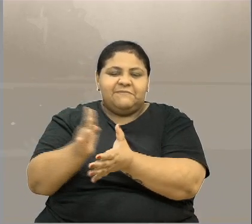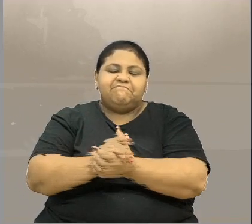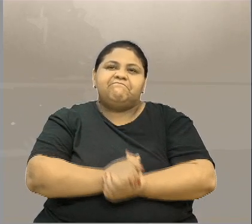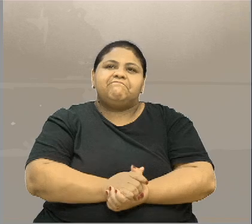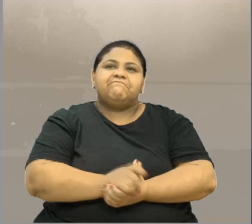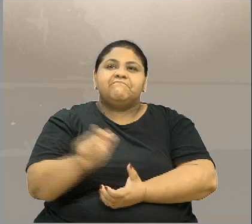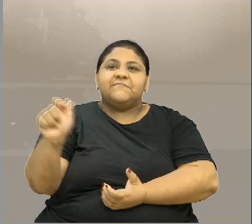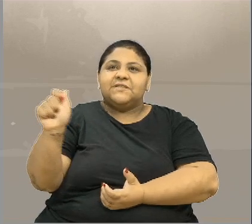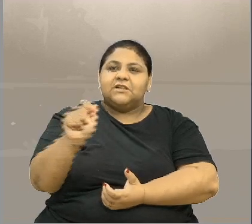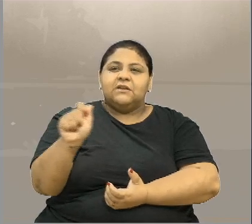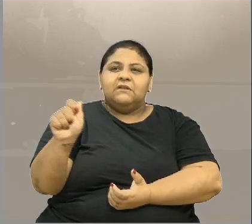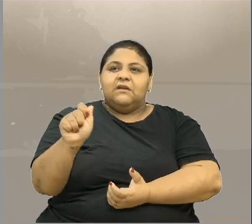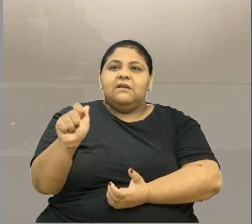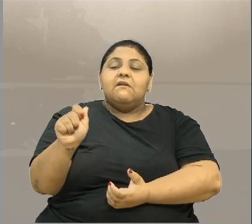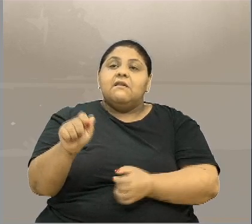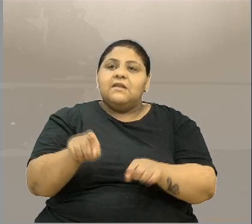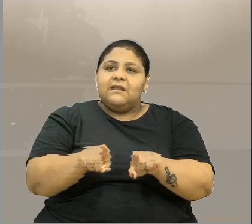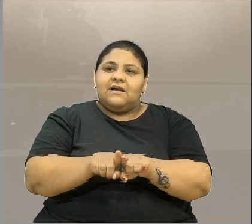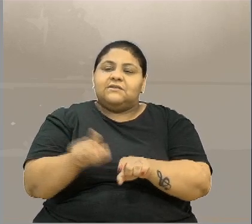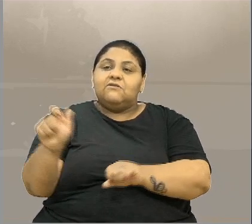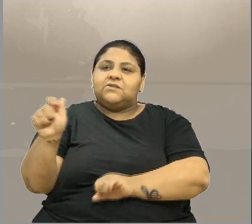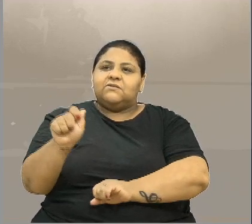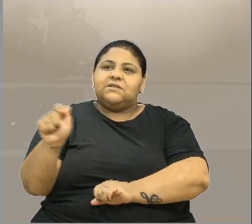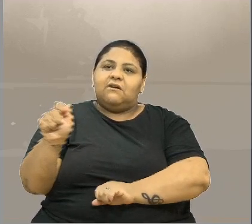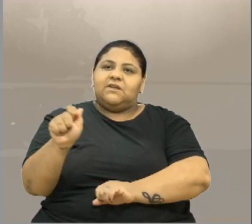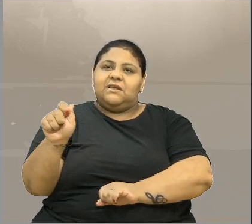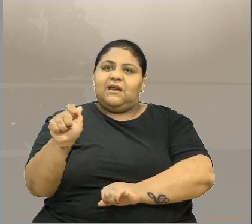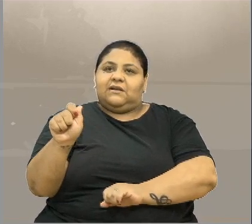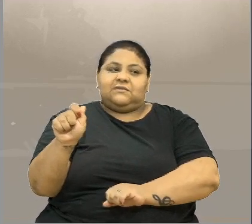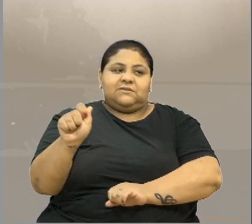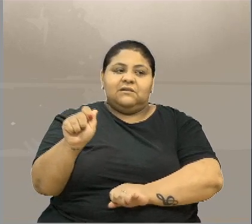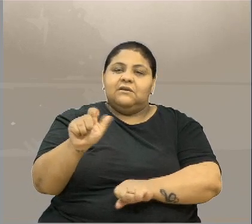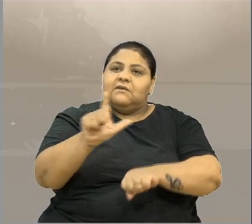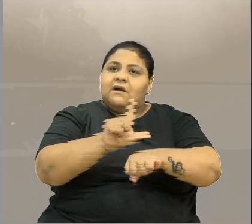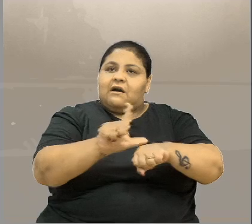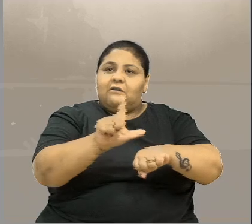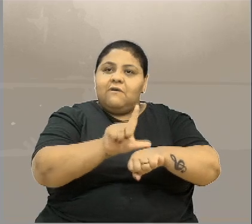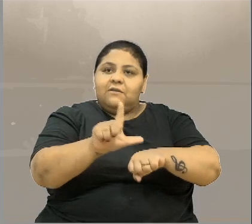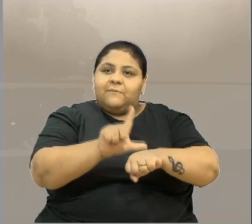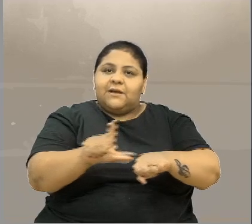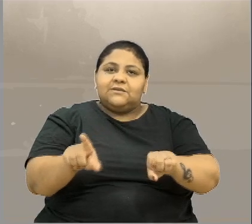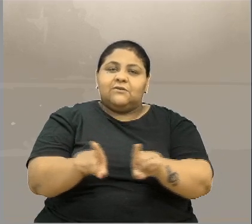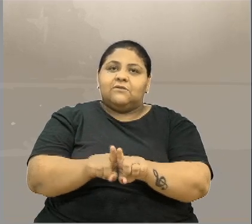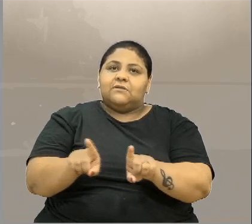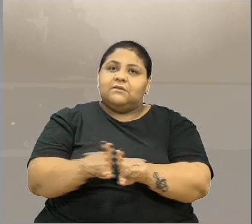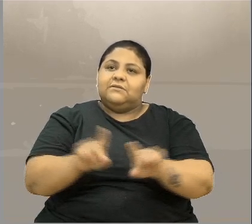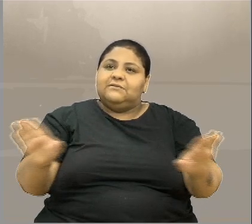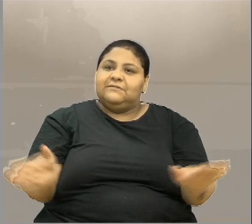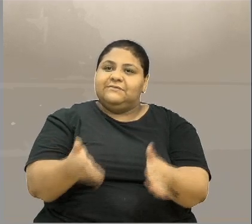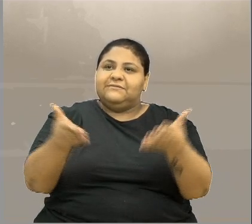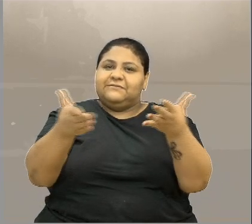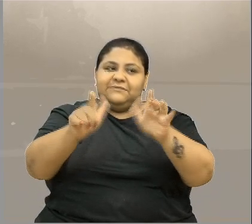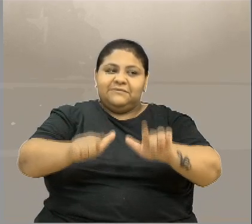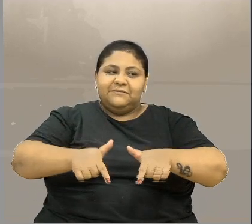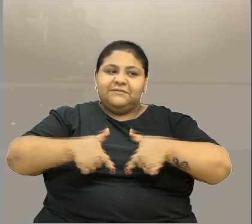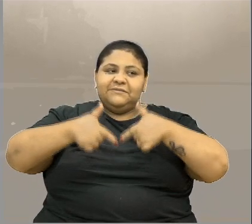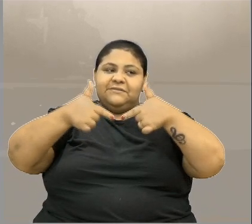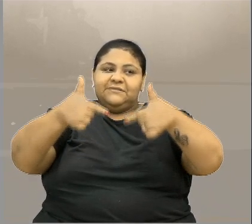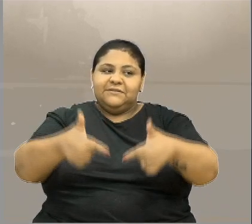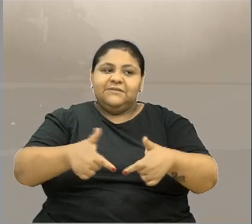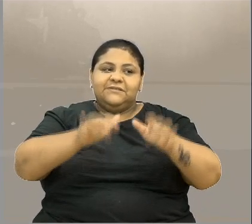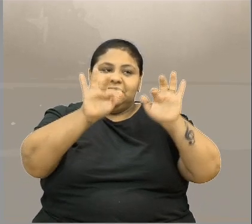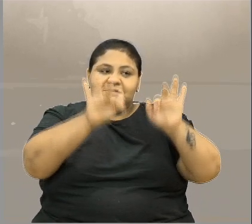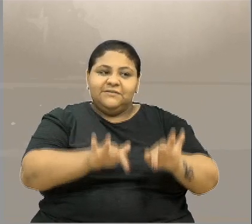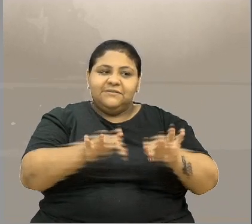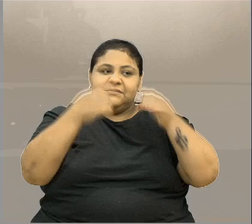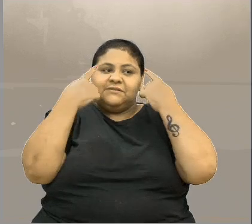Agosto Lilás, também uma lei de minha autoria, que a gente fomenta uma série de ações que vão desde o combate à